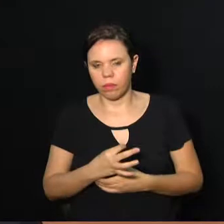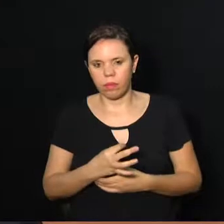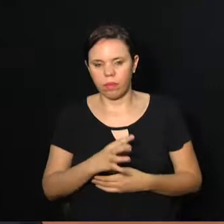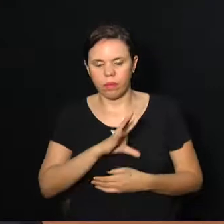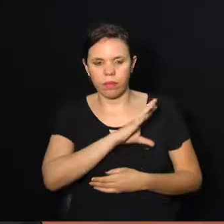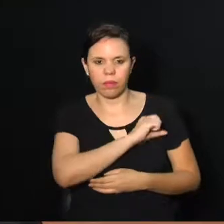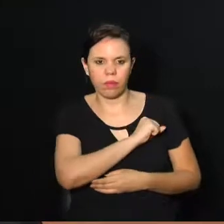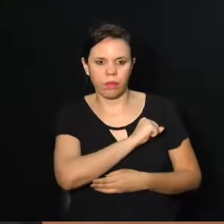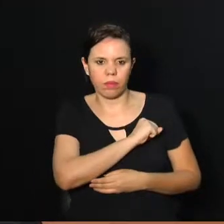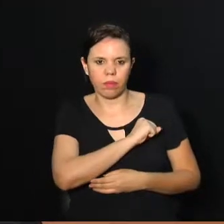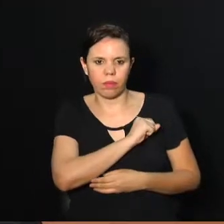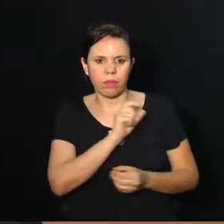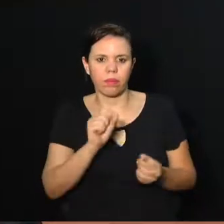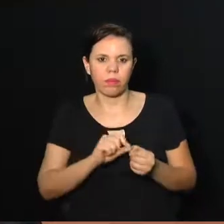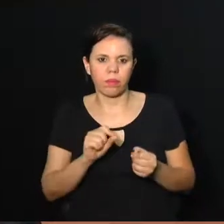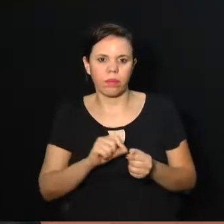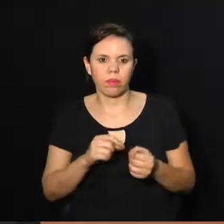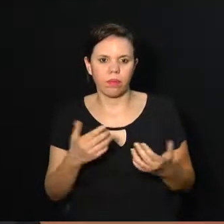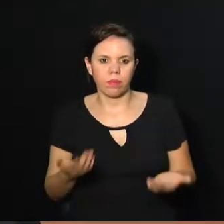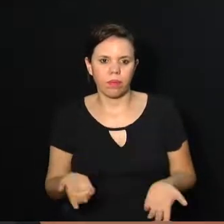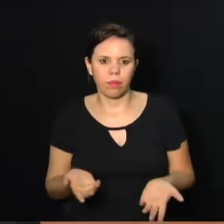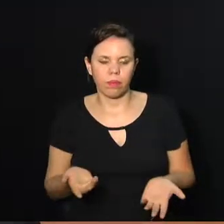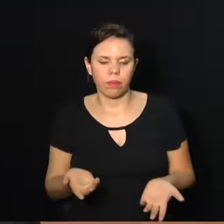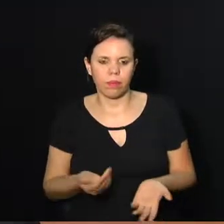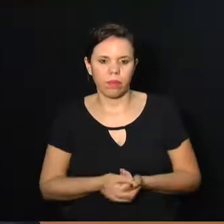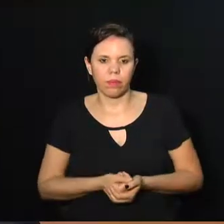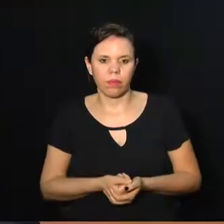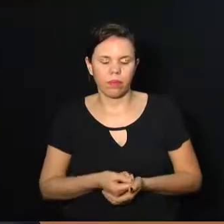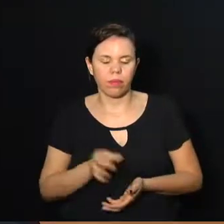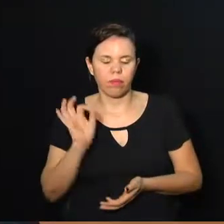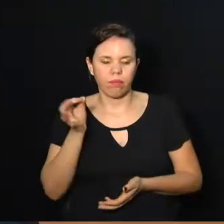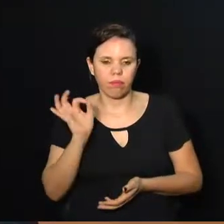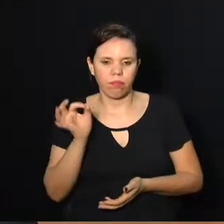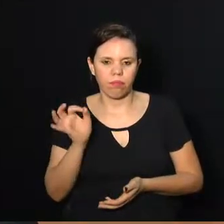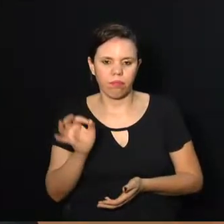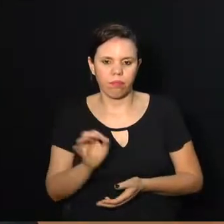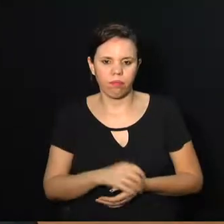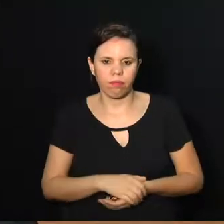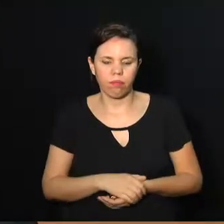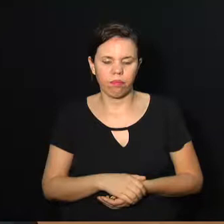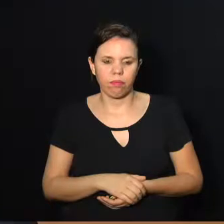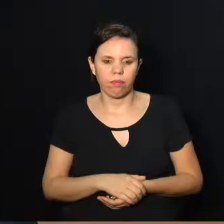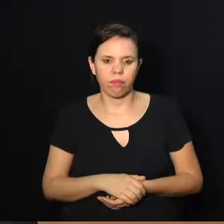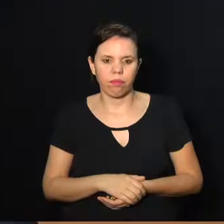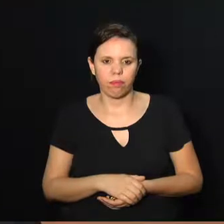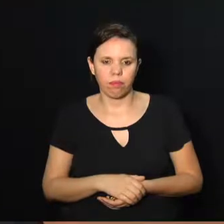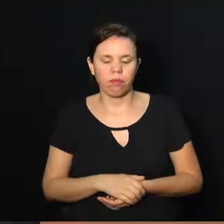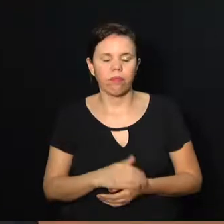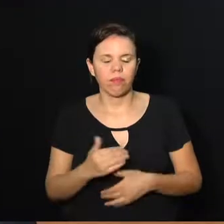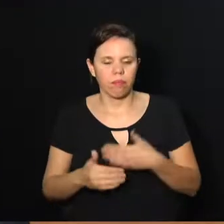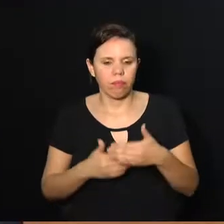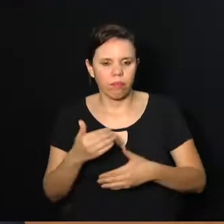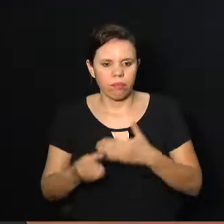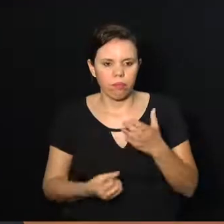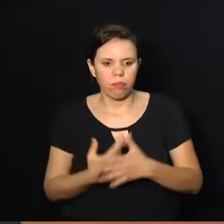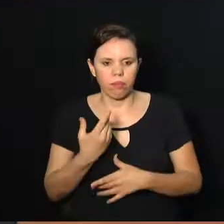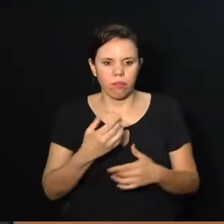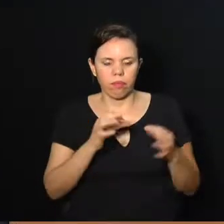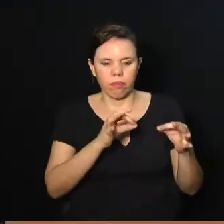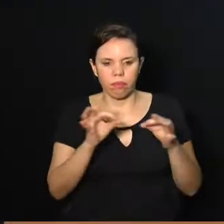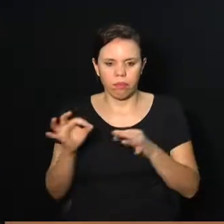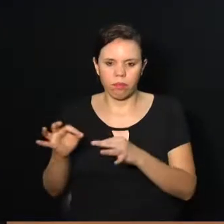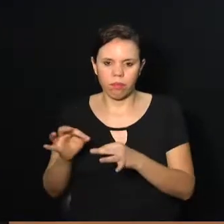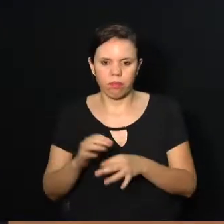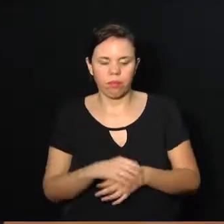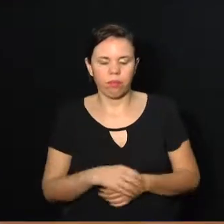amor pelo que faz, que com toda certeza as coisas vão caminhar para o lado correto